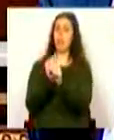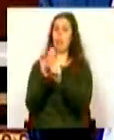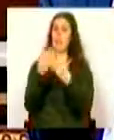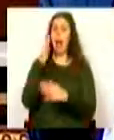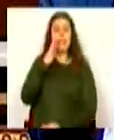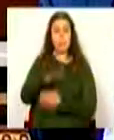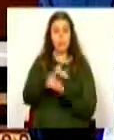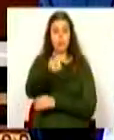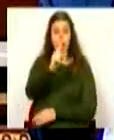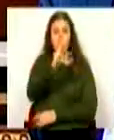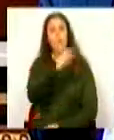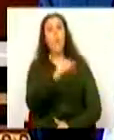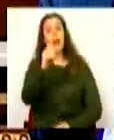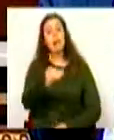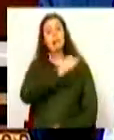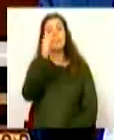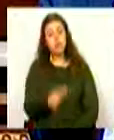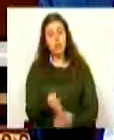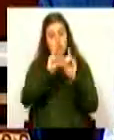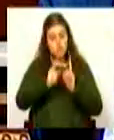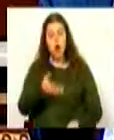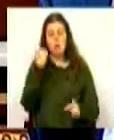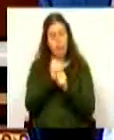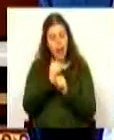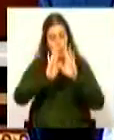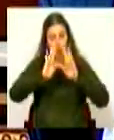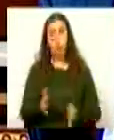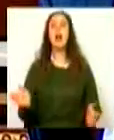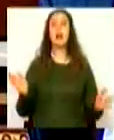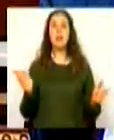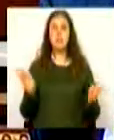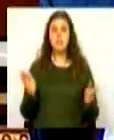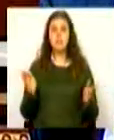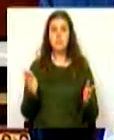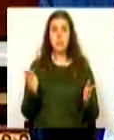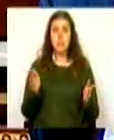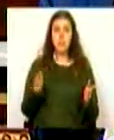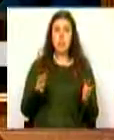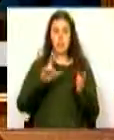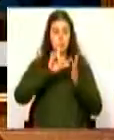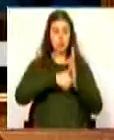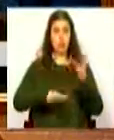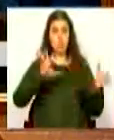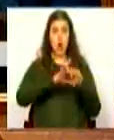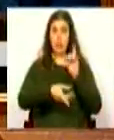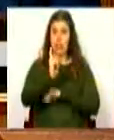caso. 40% está em obra. 40% está em obras e não conta com o projeto.